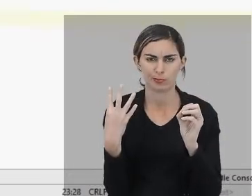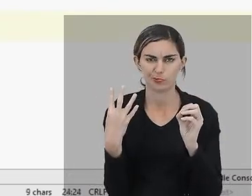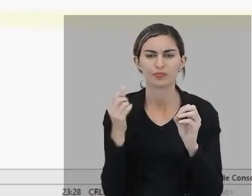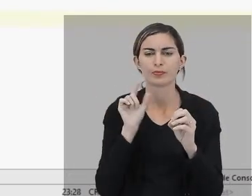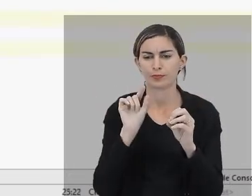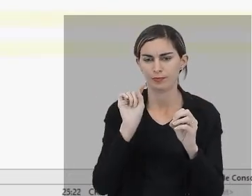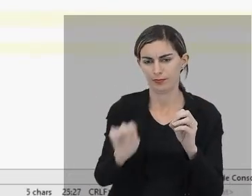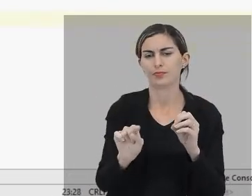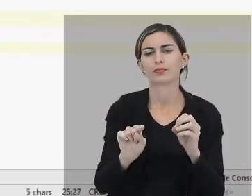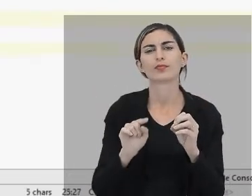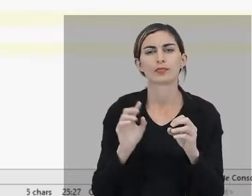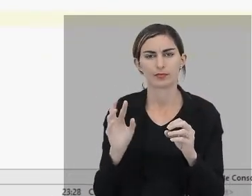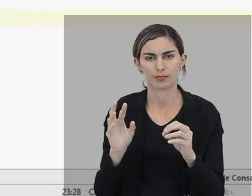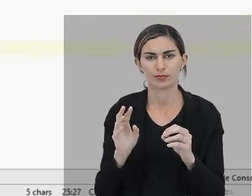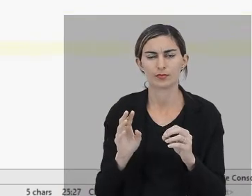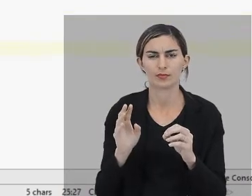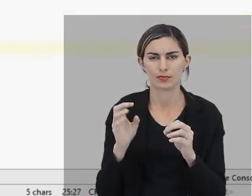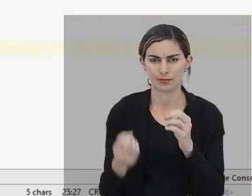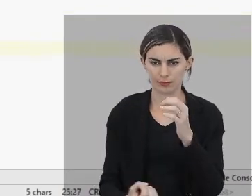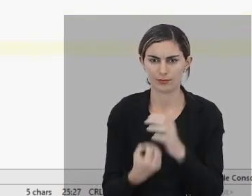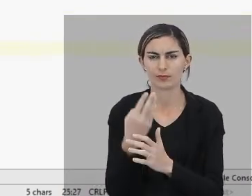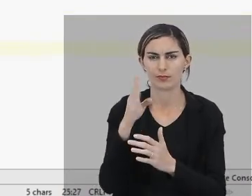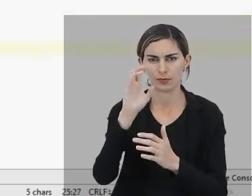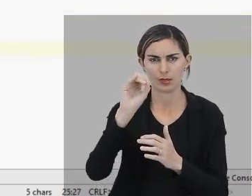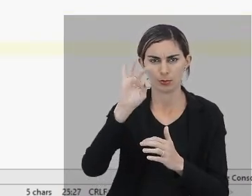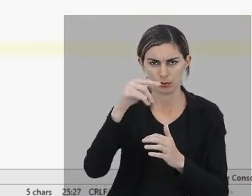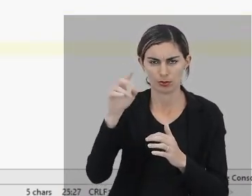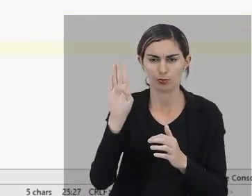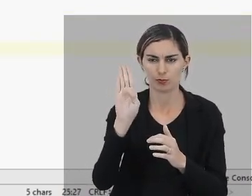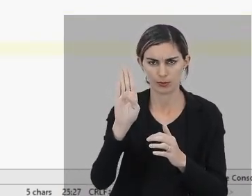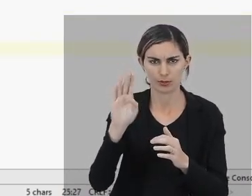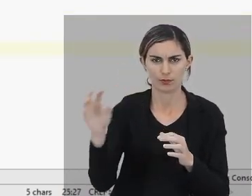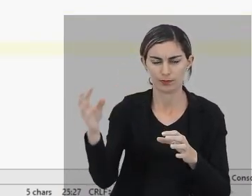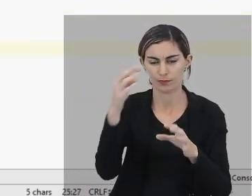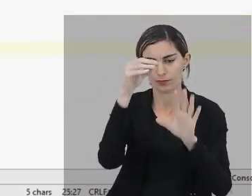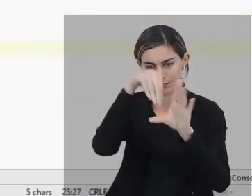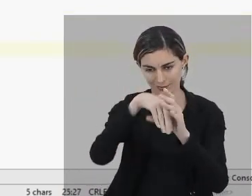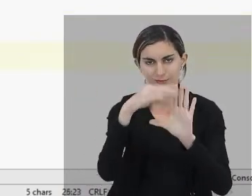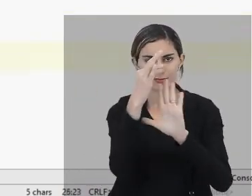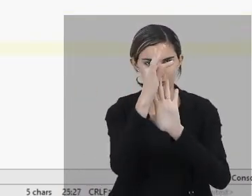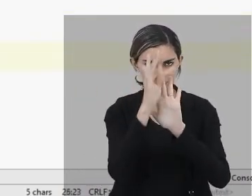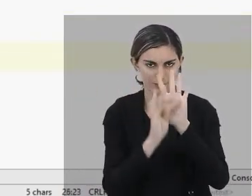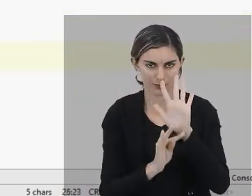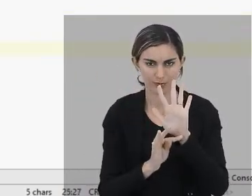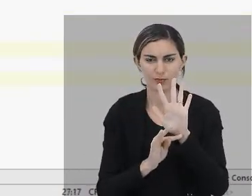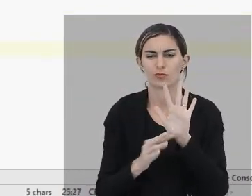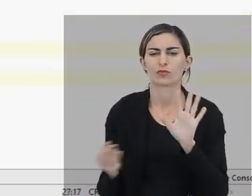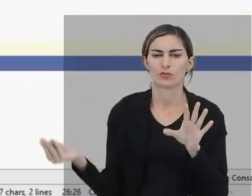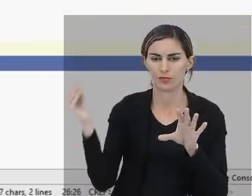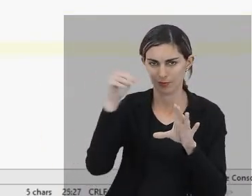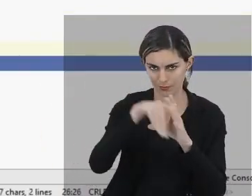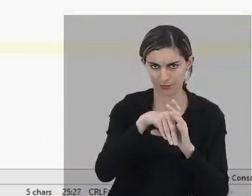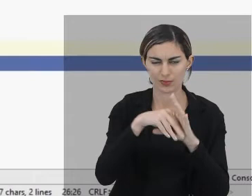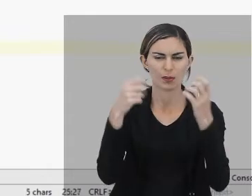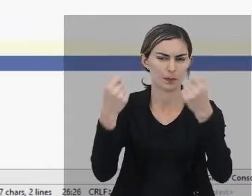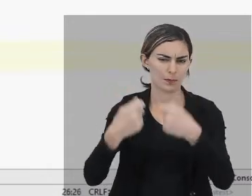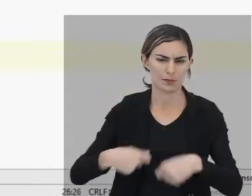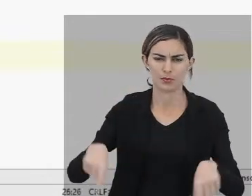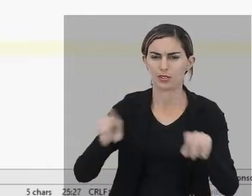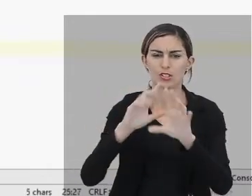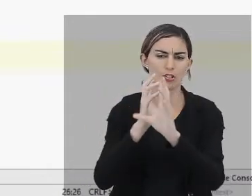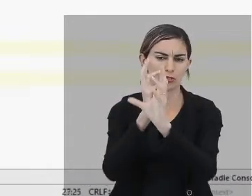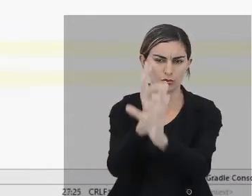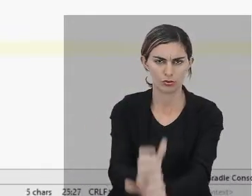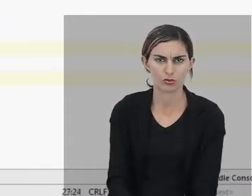Vamos criar o botão, vamos colocar aqui o texto, vamos adicionar view. Não vamos mais